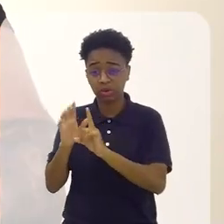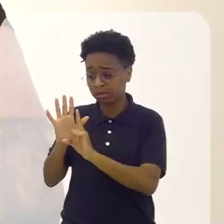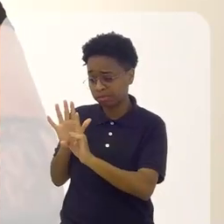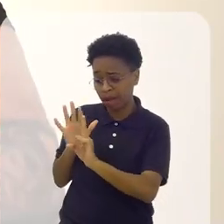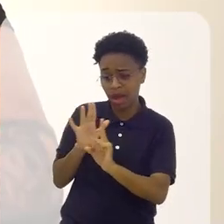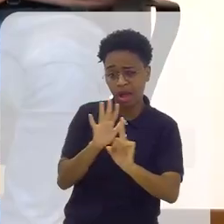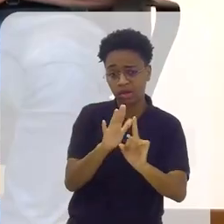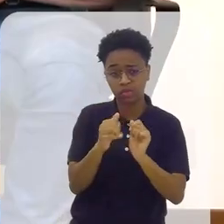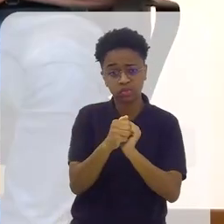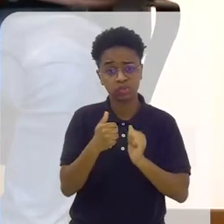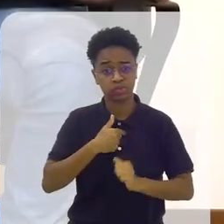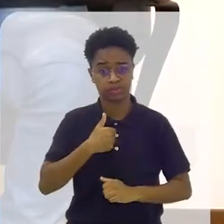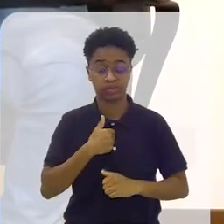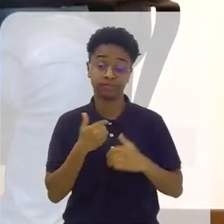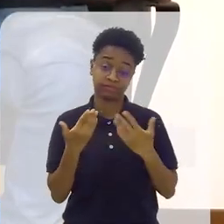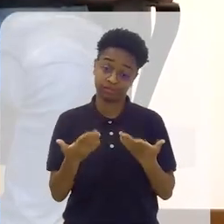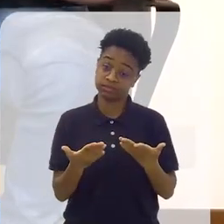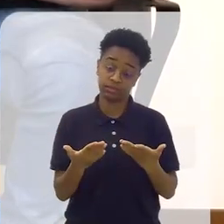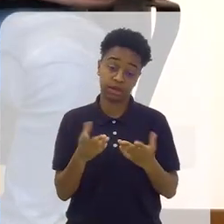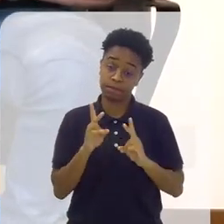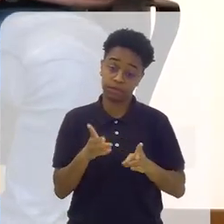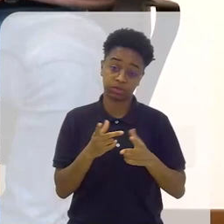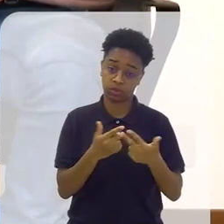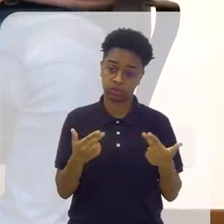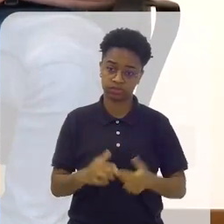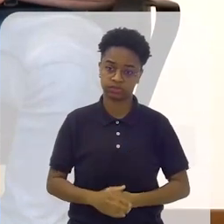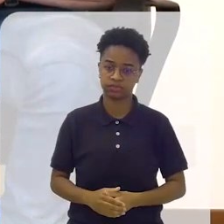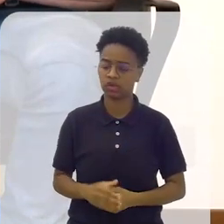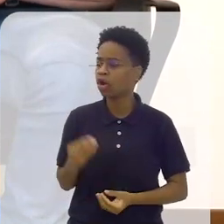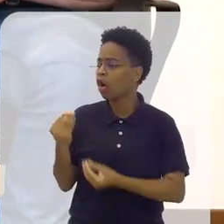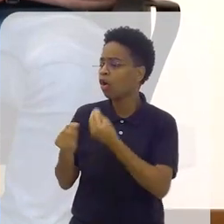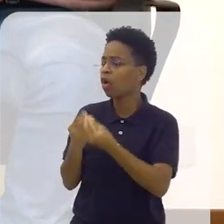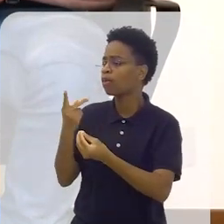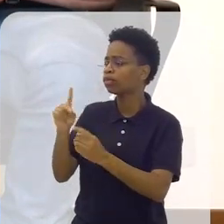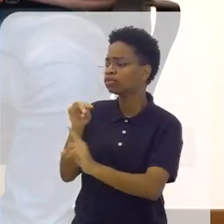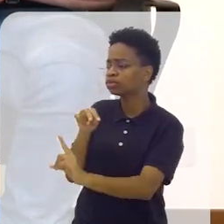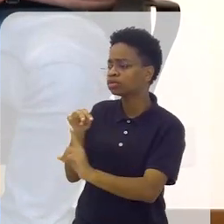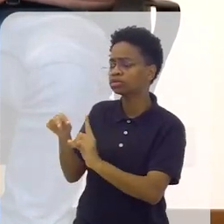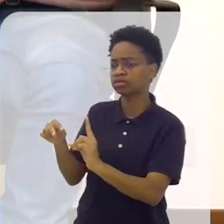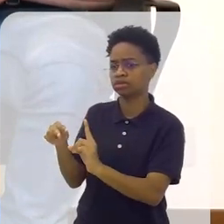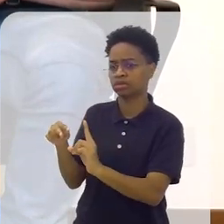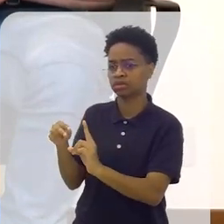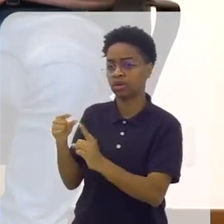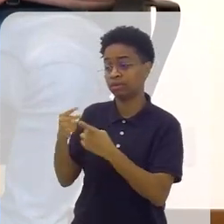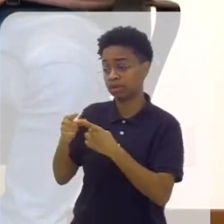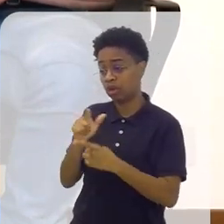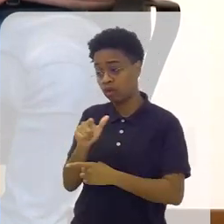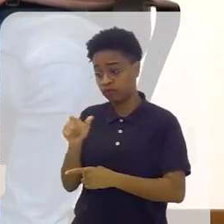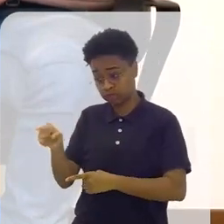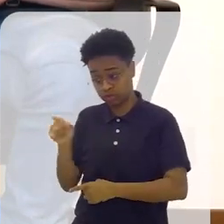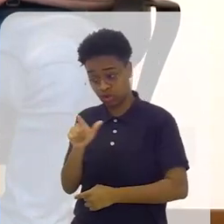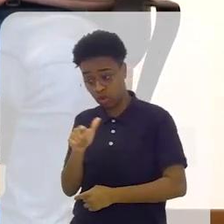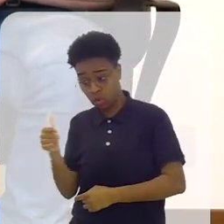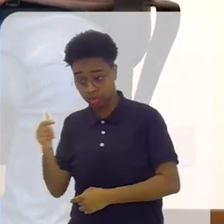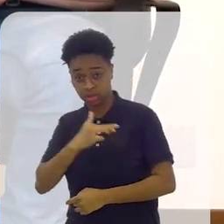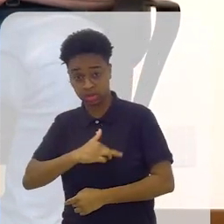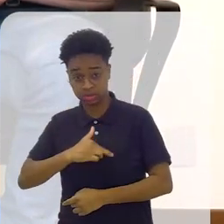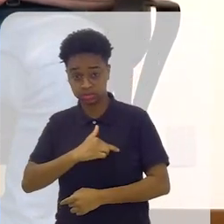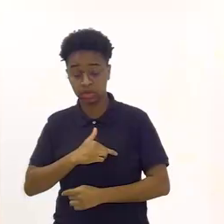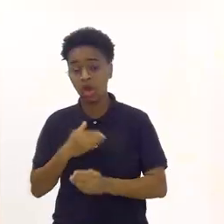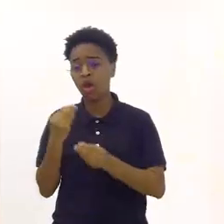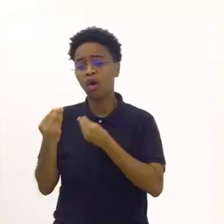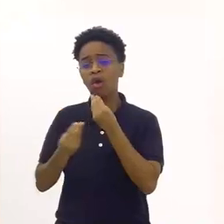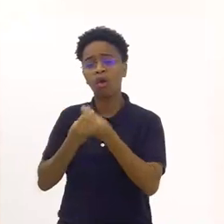junto comigo, que é o Rex, que ele também faz a mesma coisa. Como é a tua visão? Você é de outra